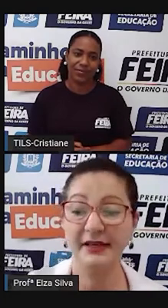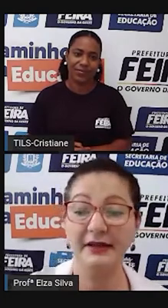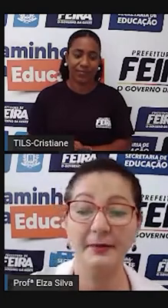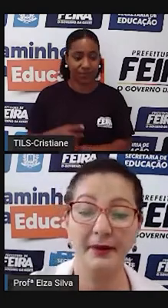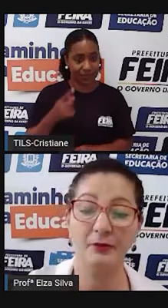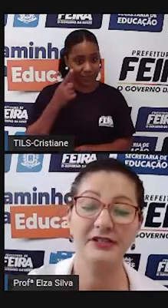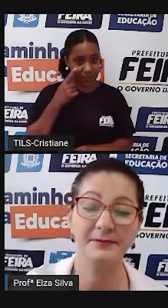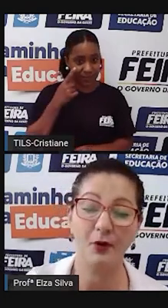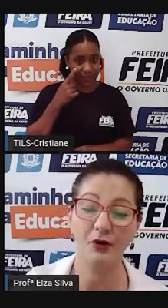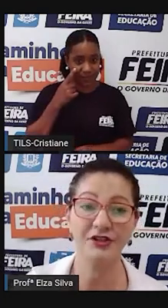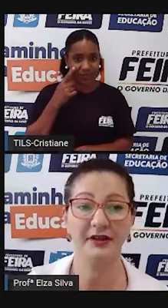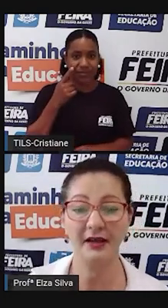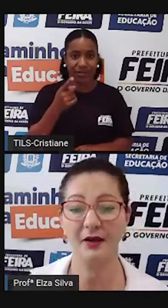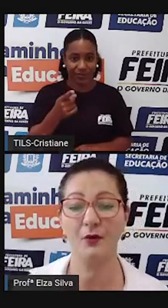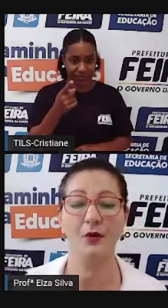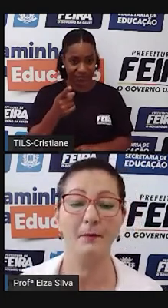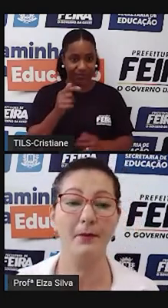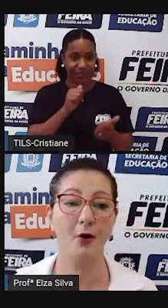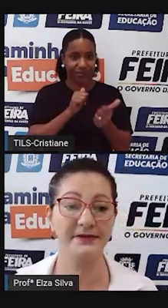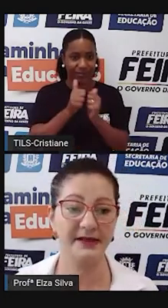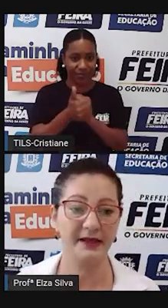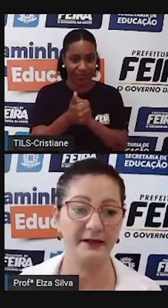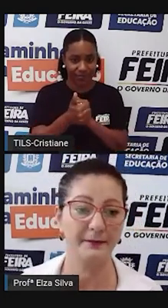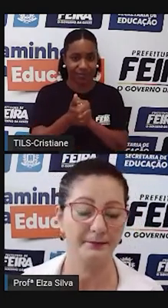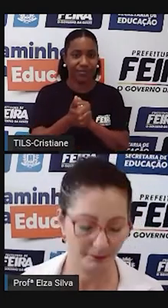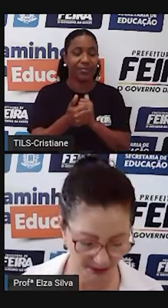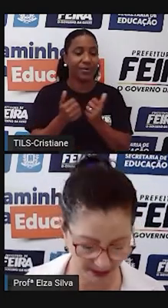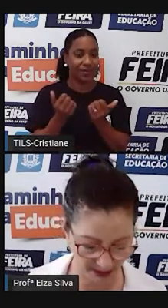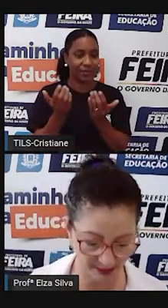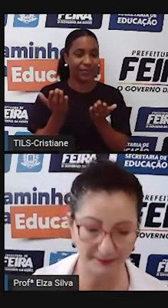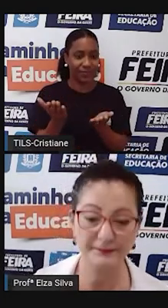Nós temos aqui também um esporte, né? Que é o bobsleigh.